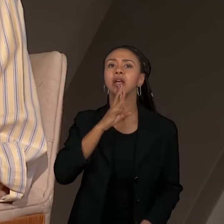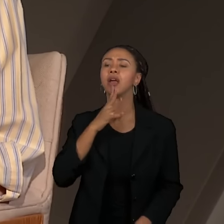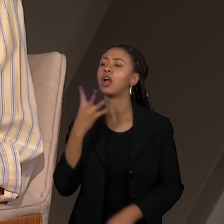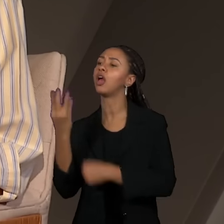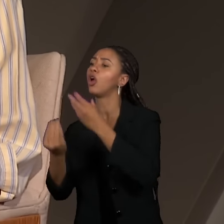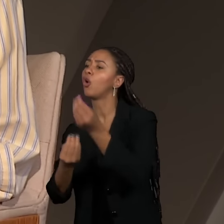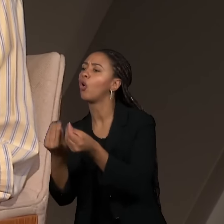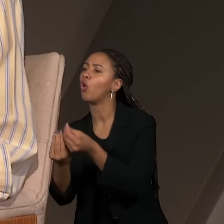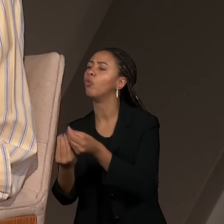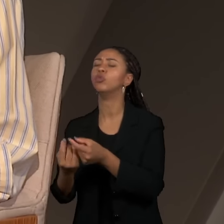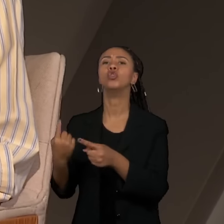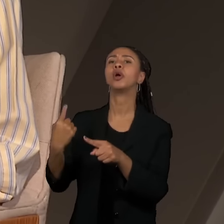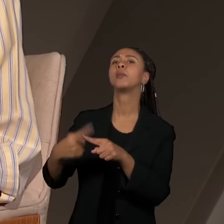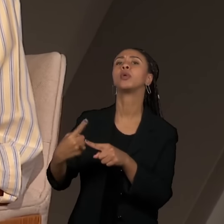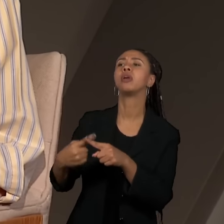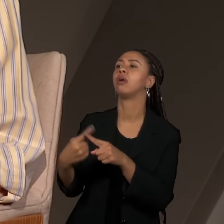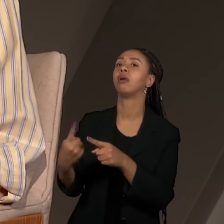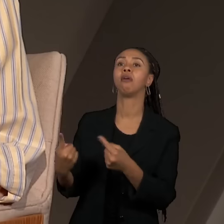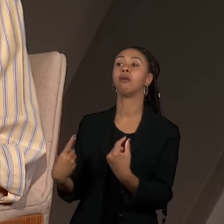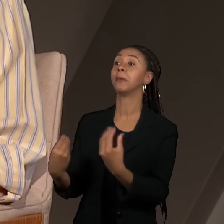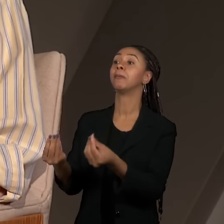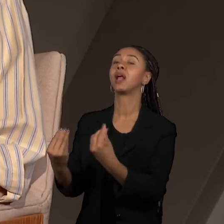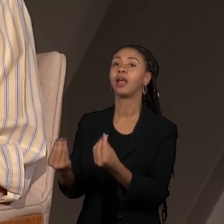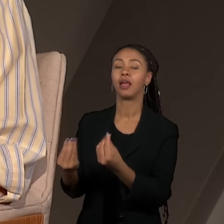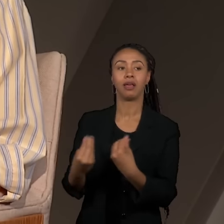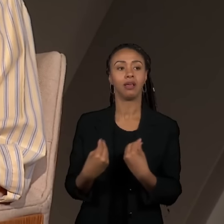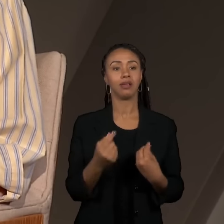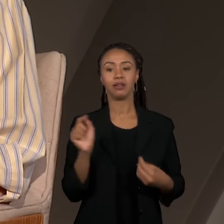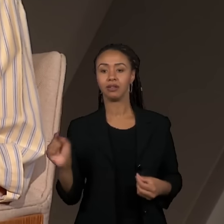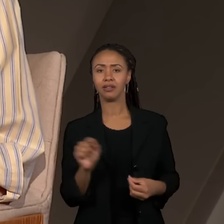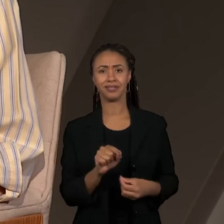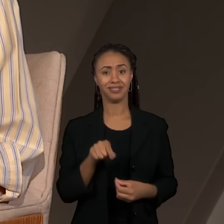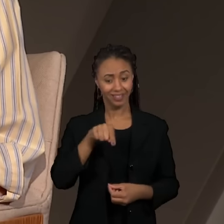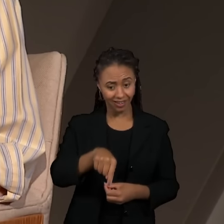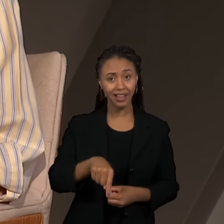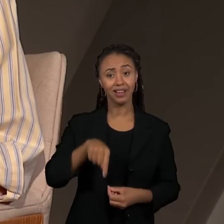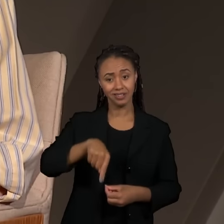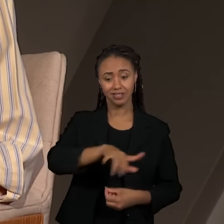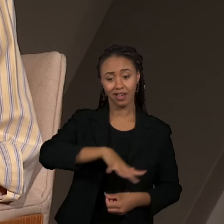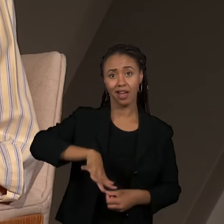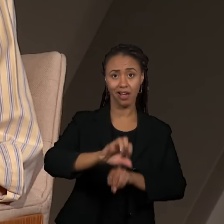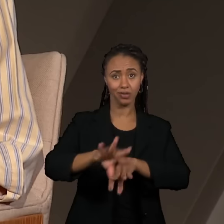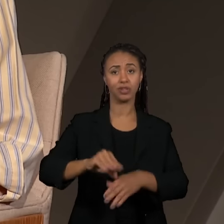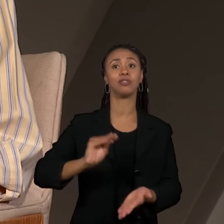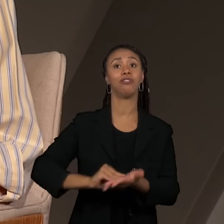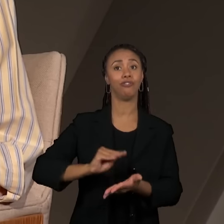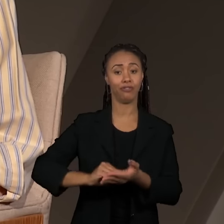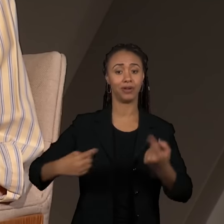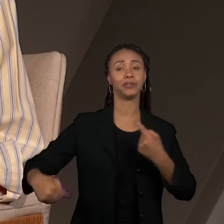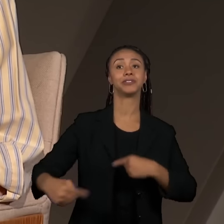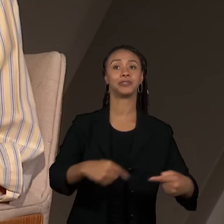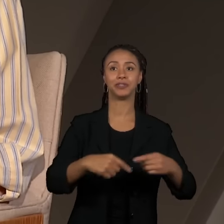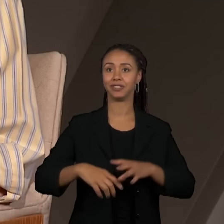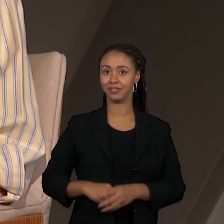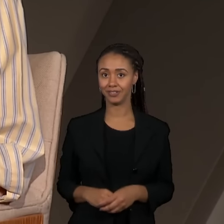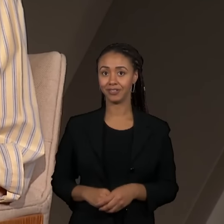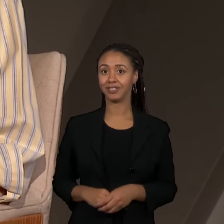usa e assim por diante isso não tá sendo discutido isso não não é parte da